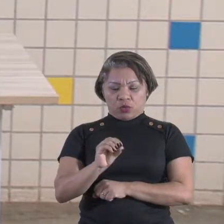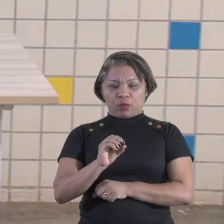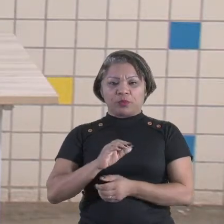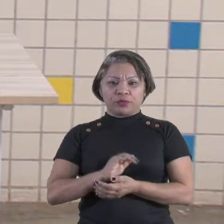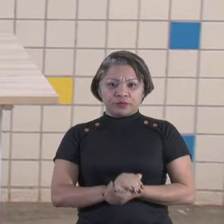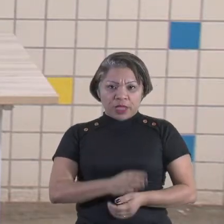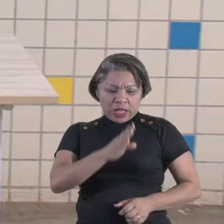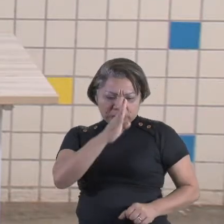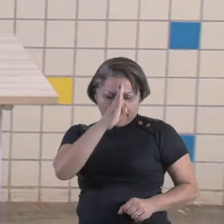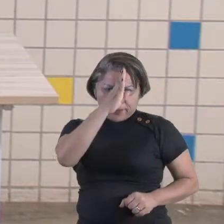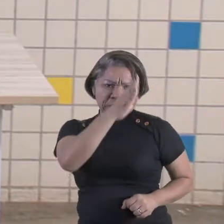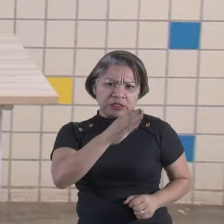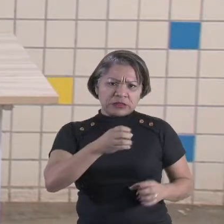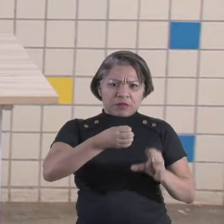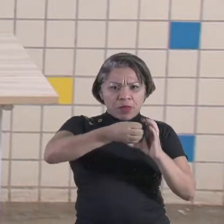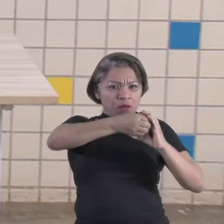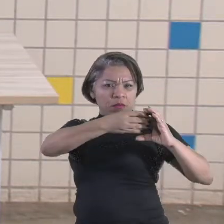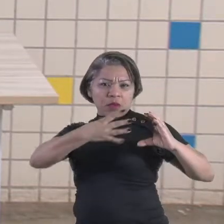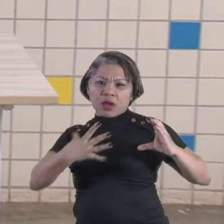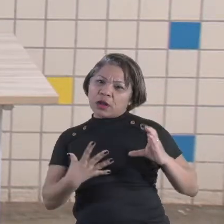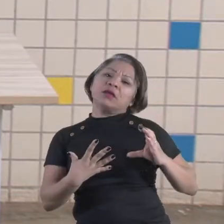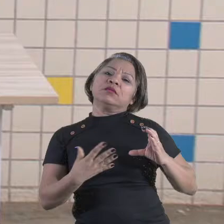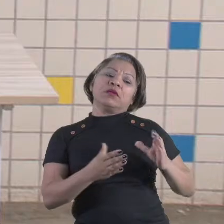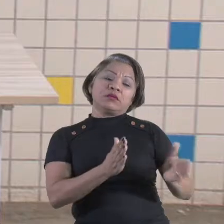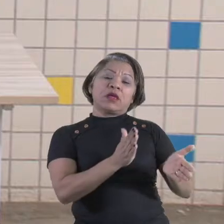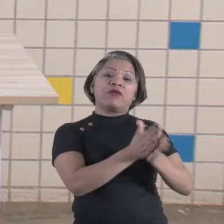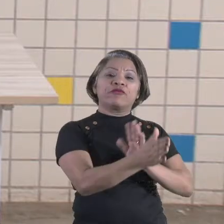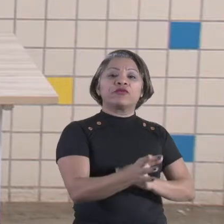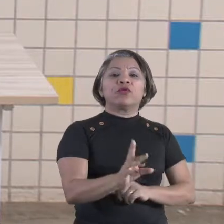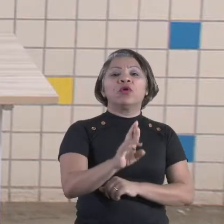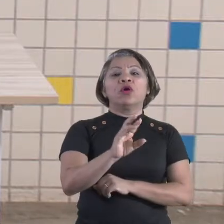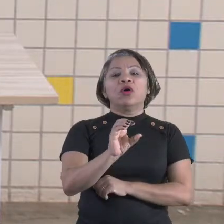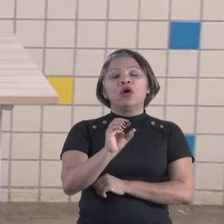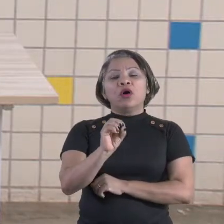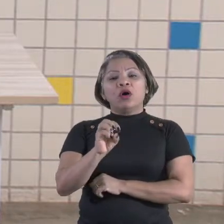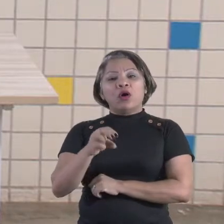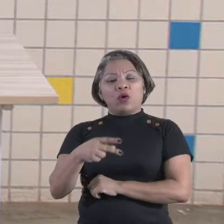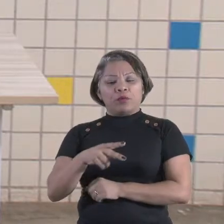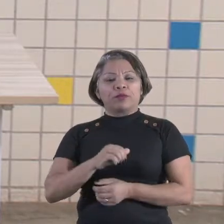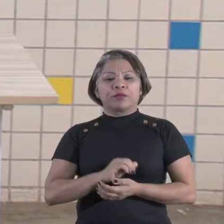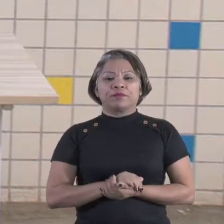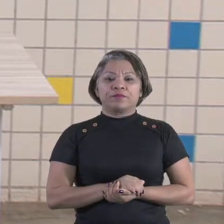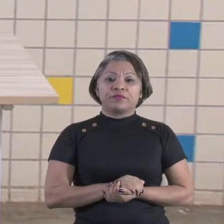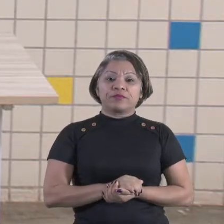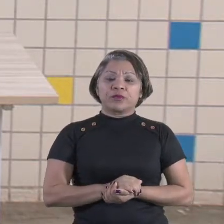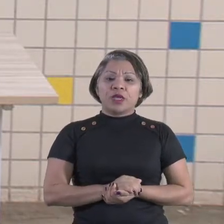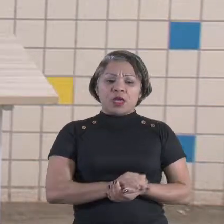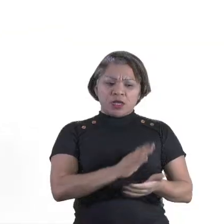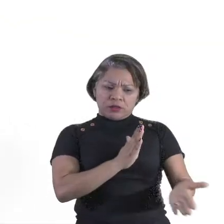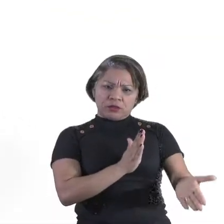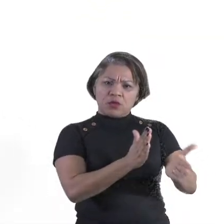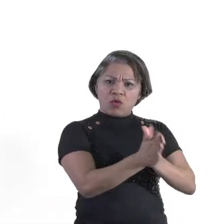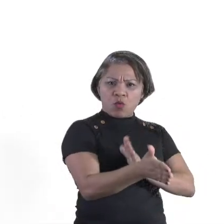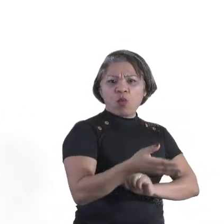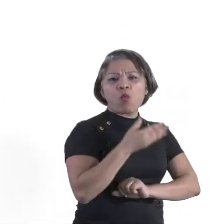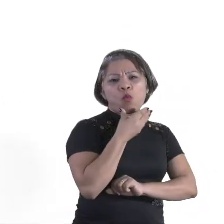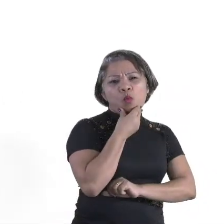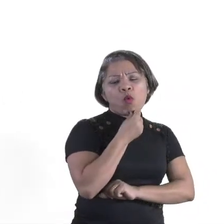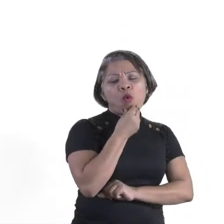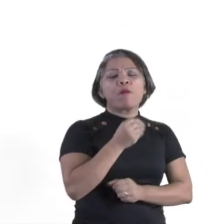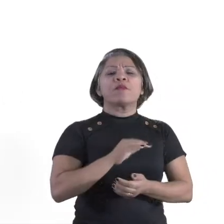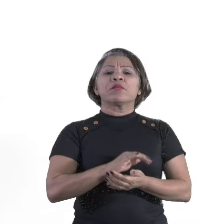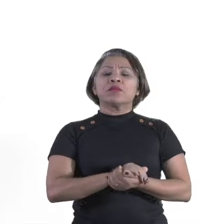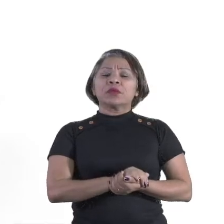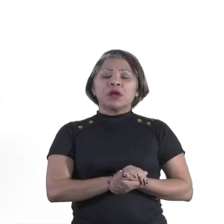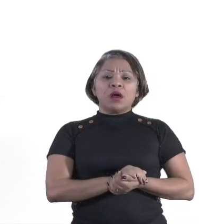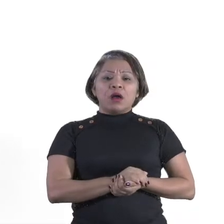da fuga de rompimento. O quilombo mais famoso que se tem a história é o Quilombo dos